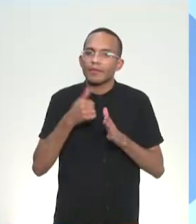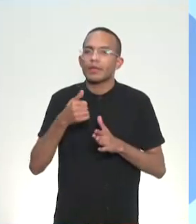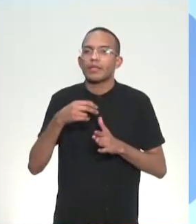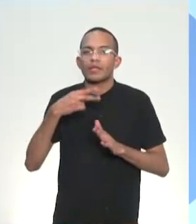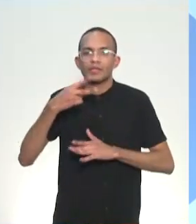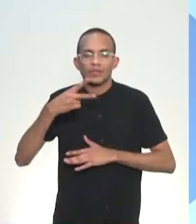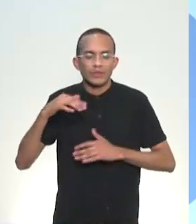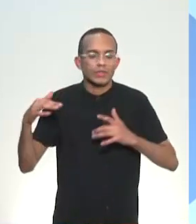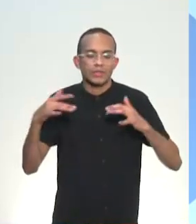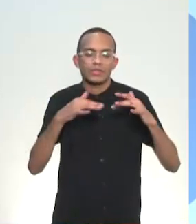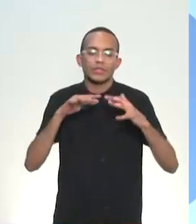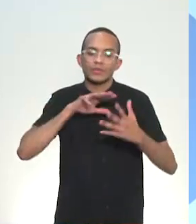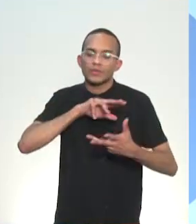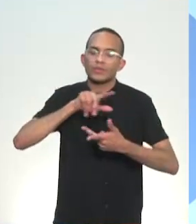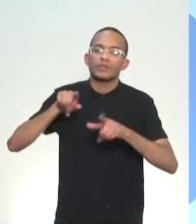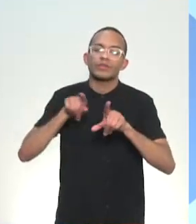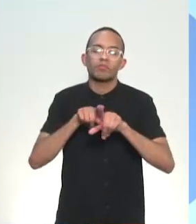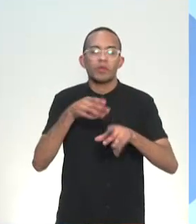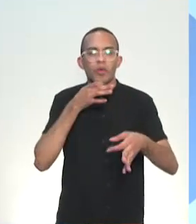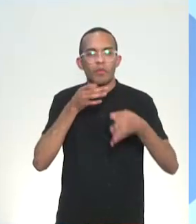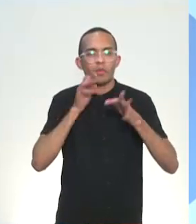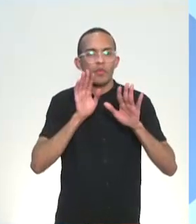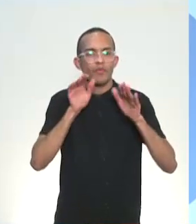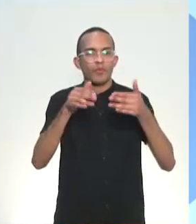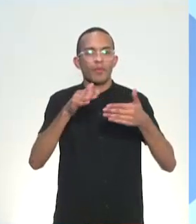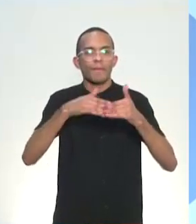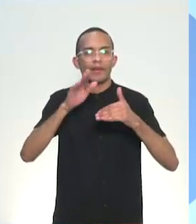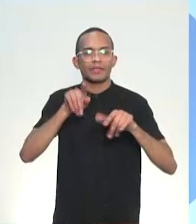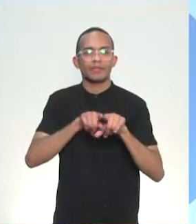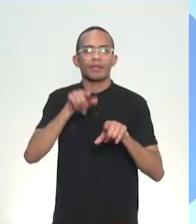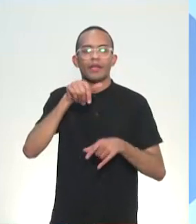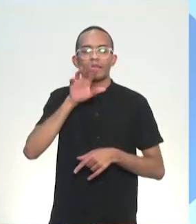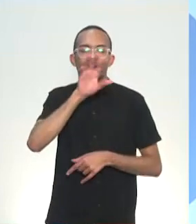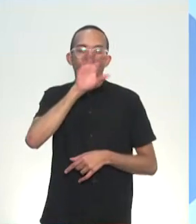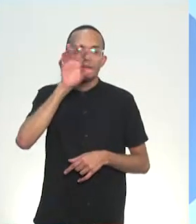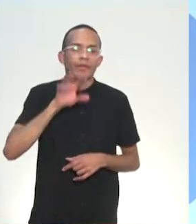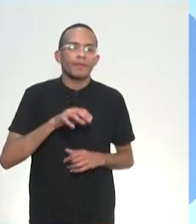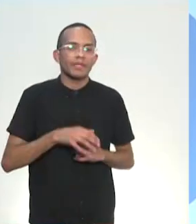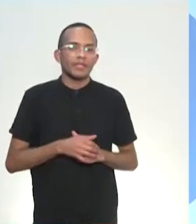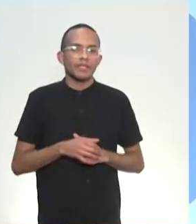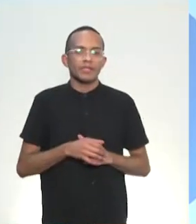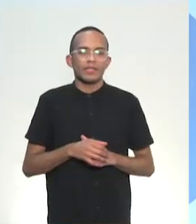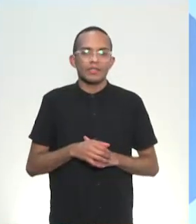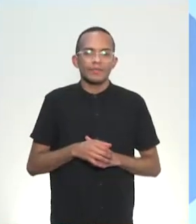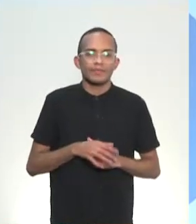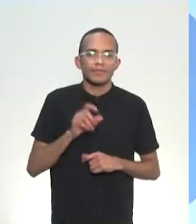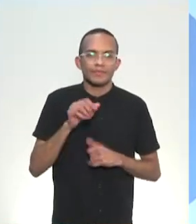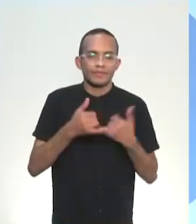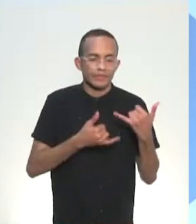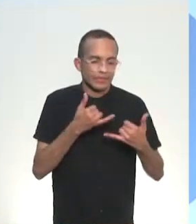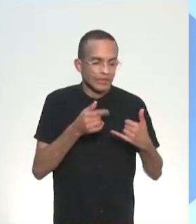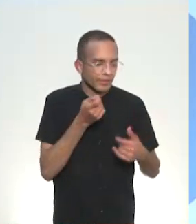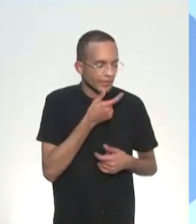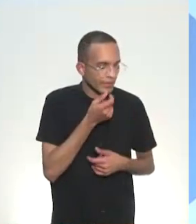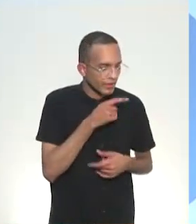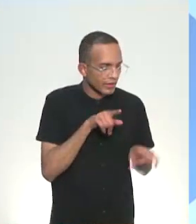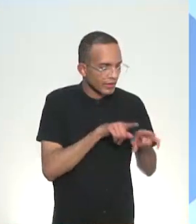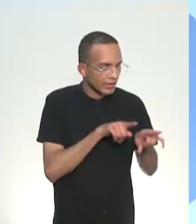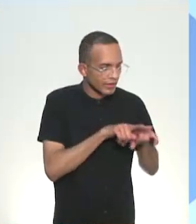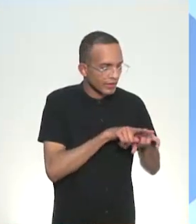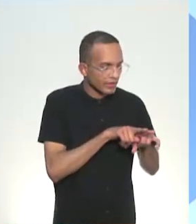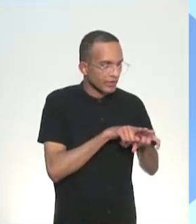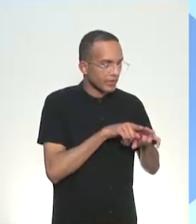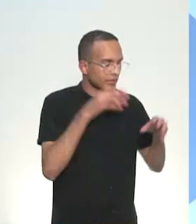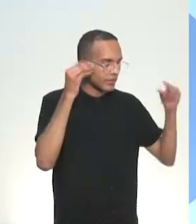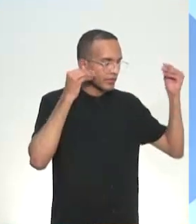Segunda Guerra Mundial, às vezes o olhar se voltou um pouco mais aqui para o continente, e tem até uma brincadeira, uma piada, né? Do